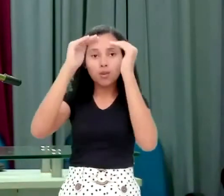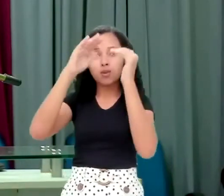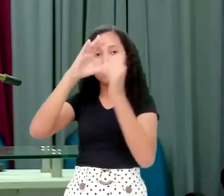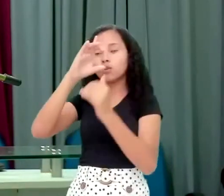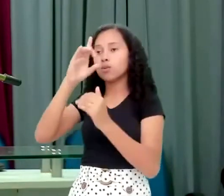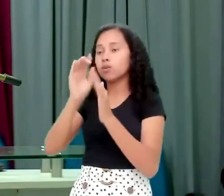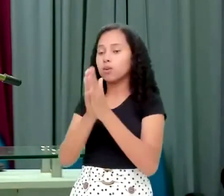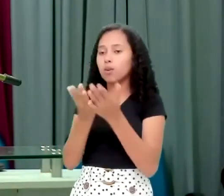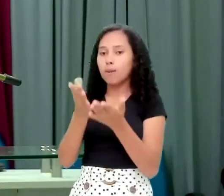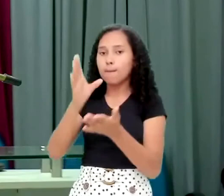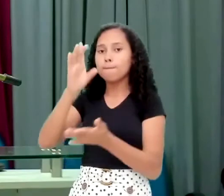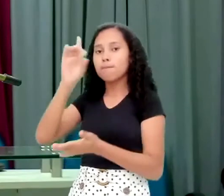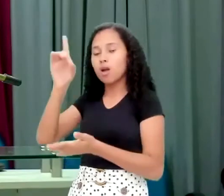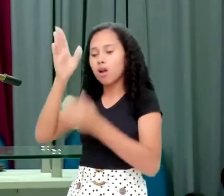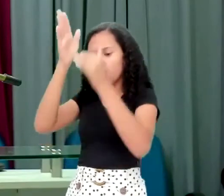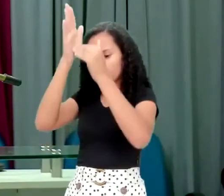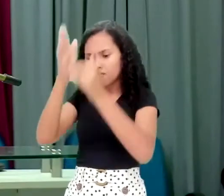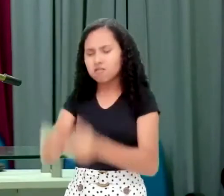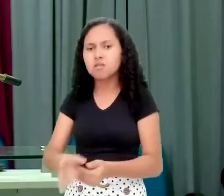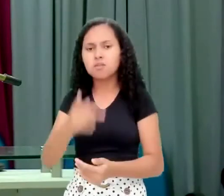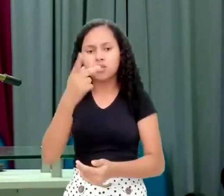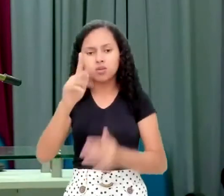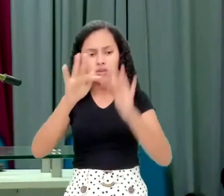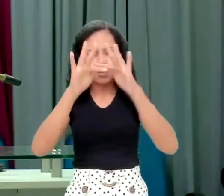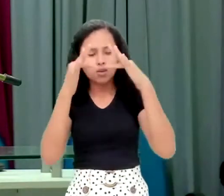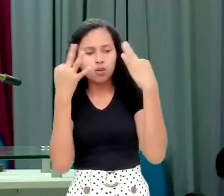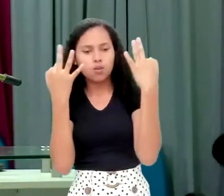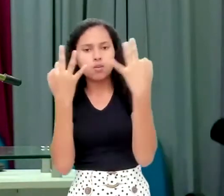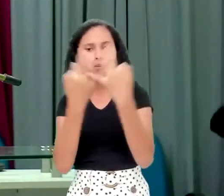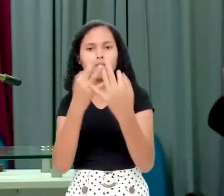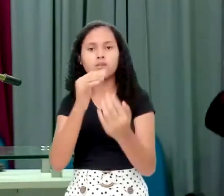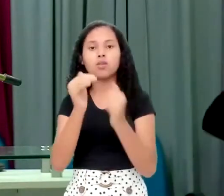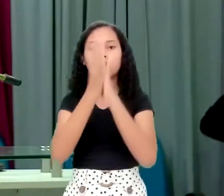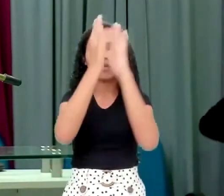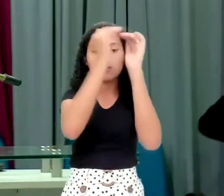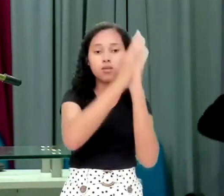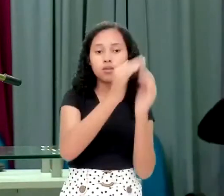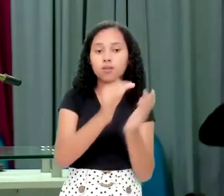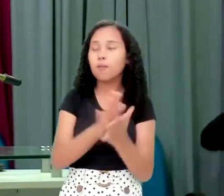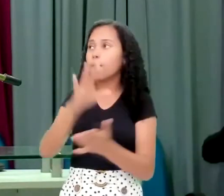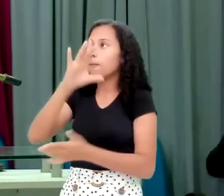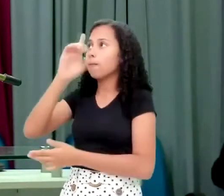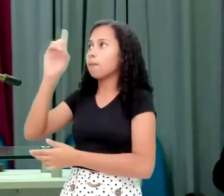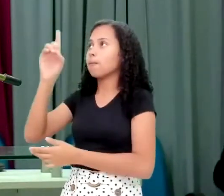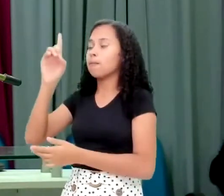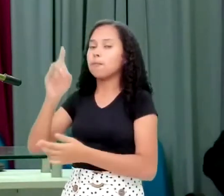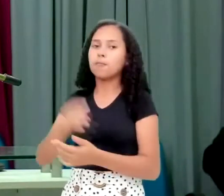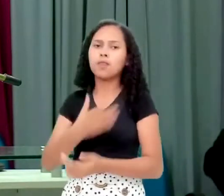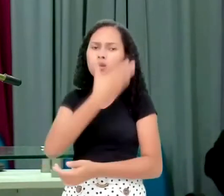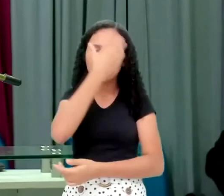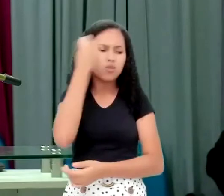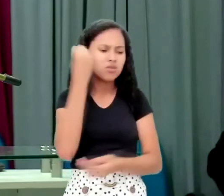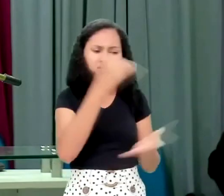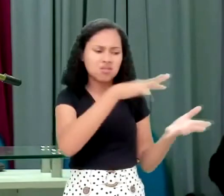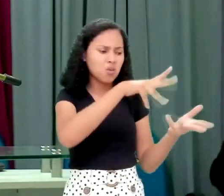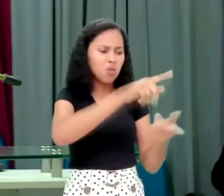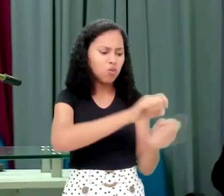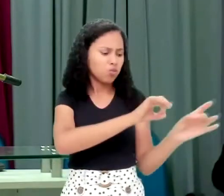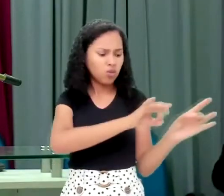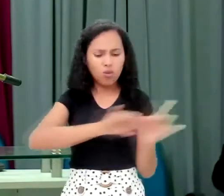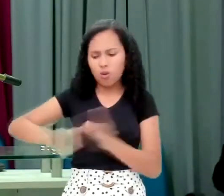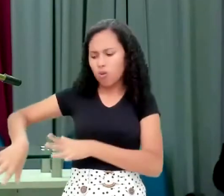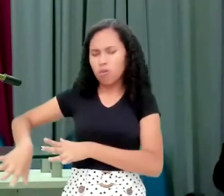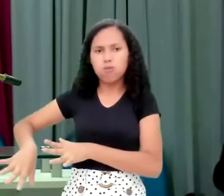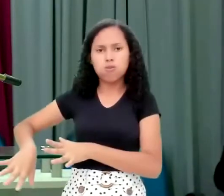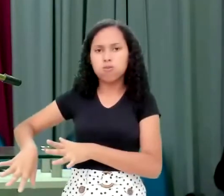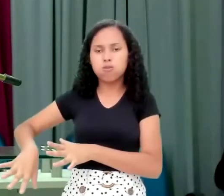o alicerce da tua casa. Louvado seja o nome do Senhor. Esqueça o Google,